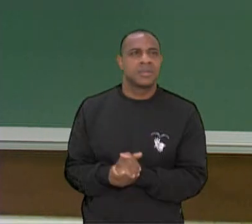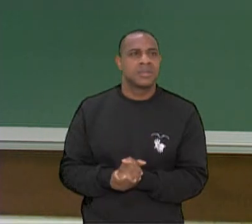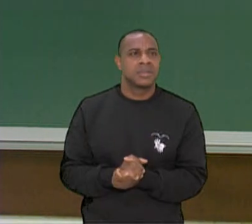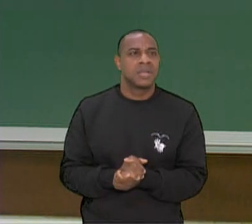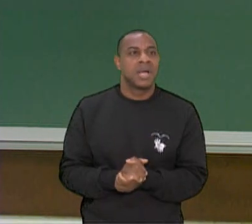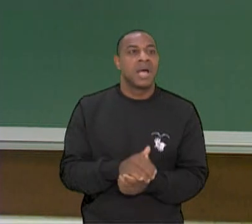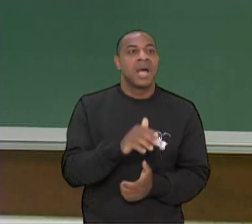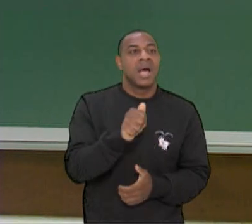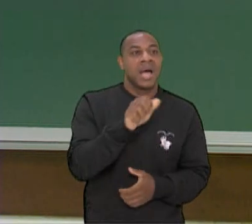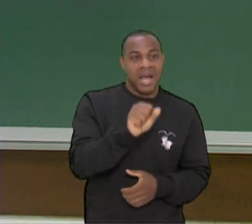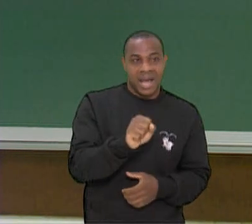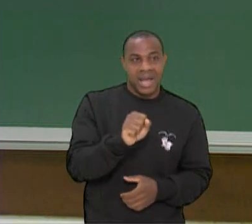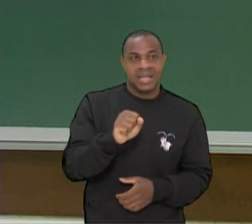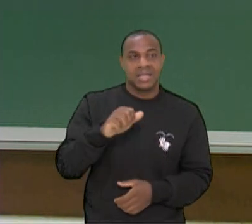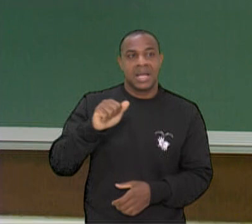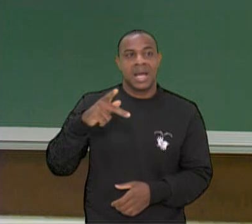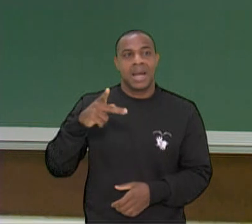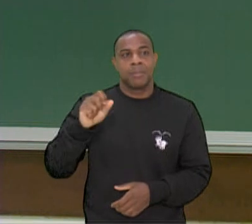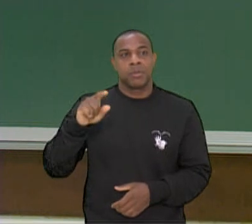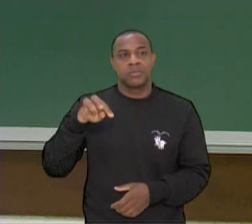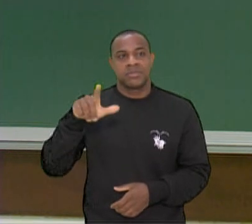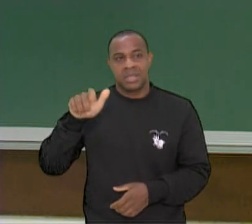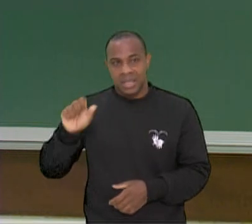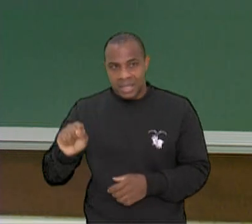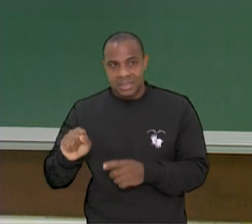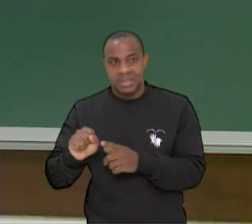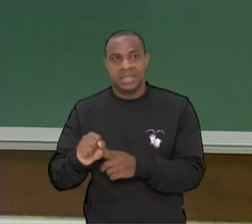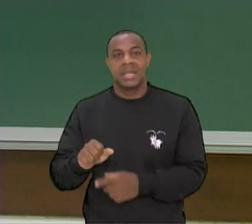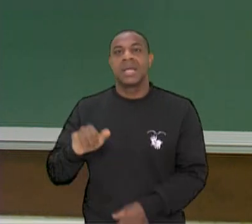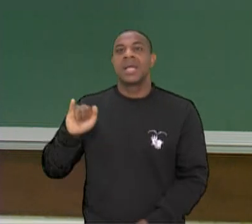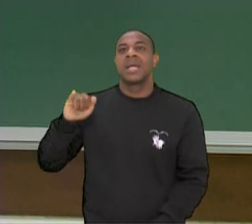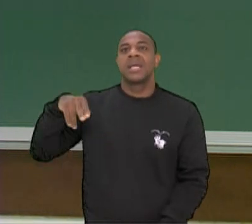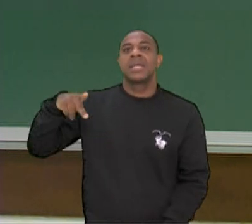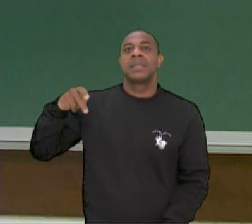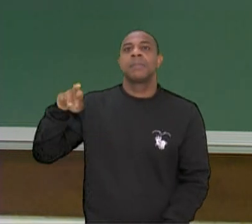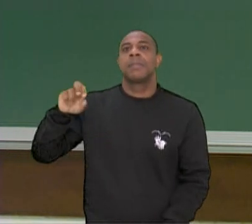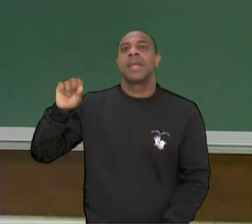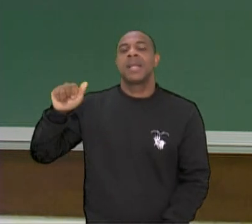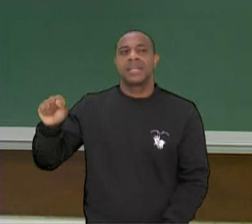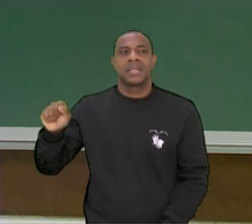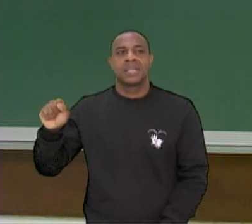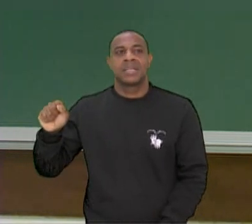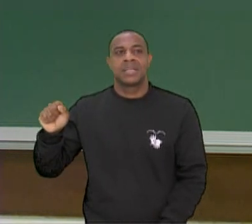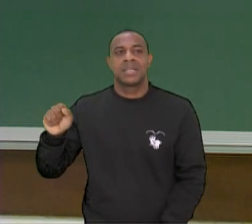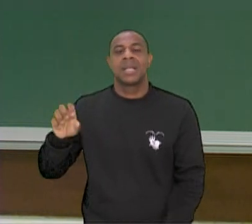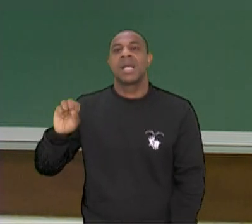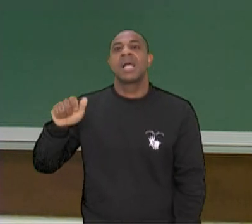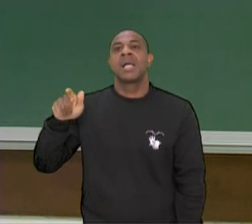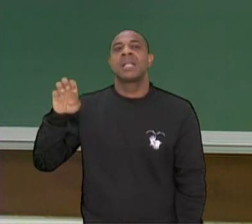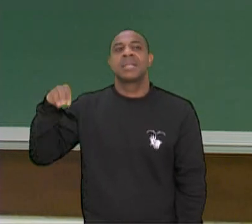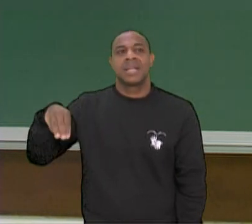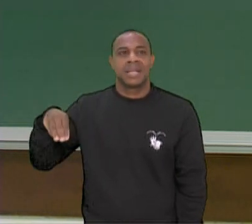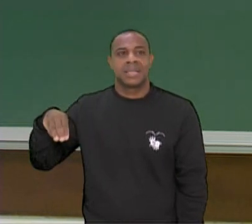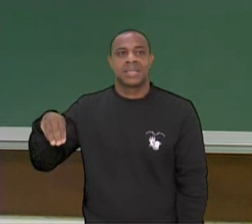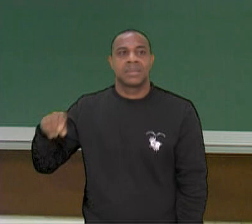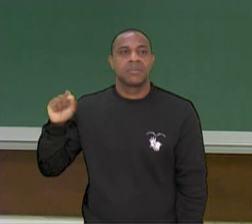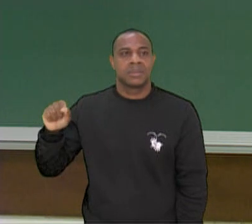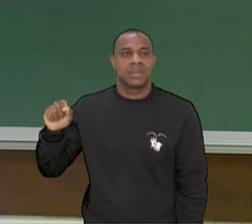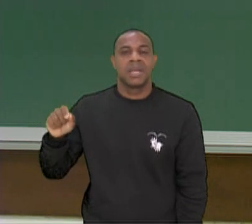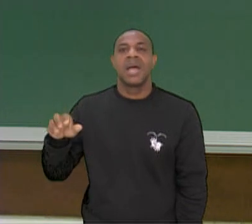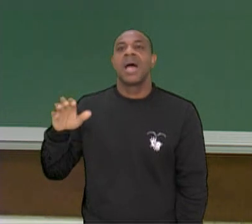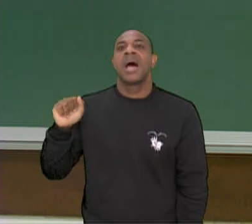as apostilas, né, que é o nosso sujeito ali, as apostilas impressas seguem como? Anexas, ou seja, elas